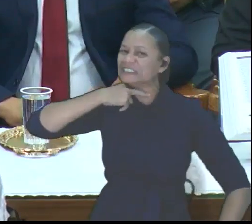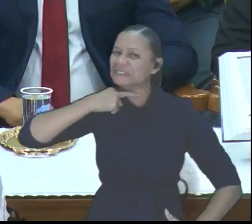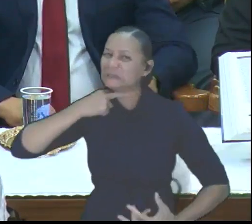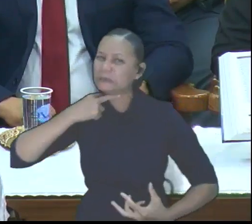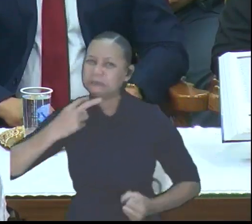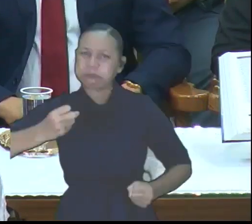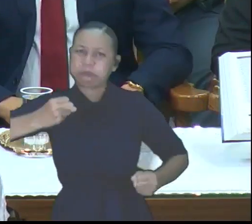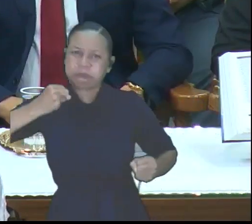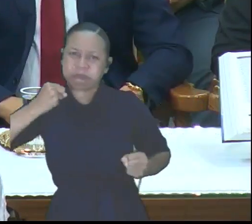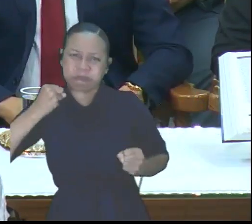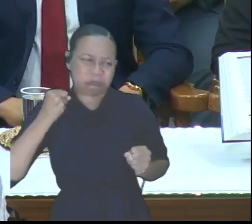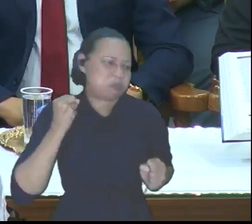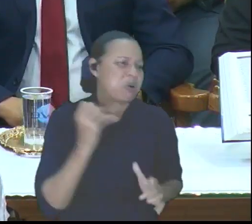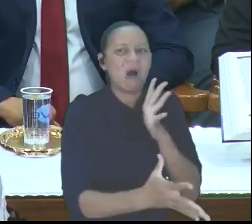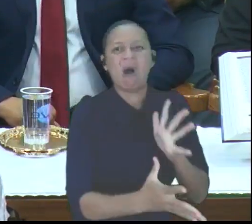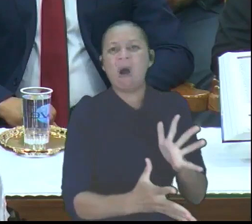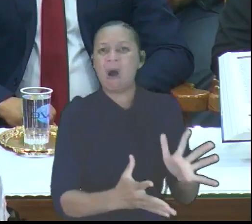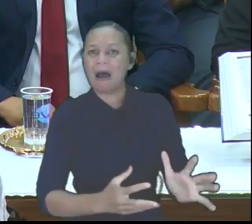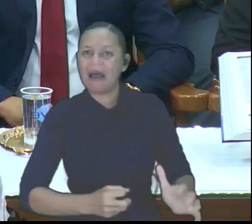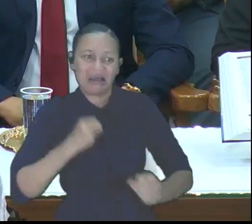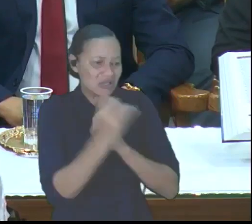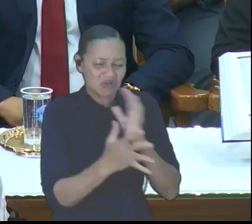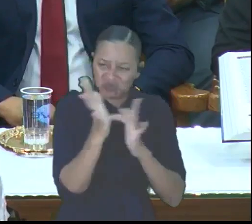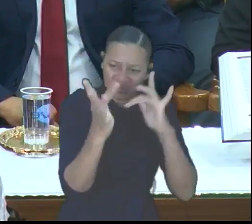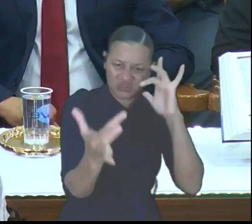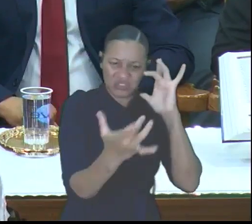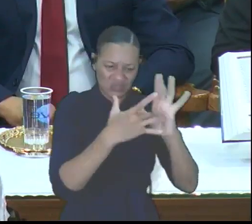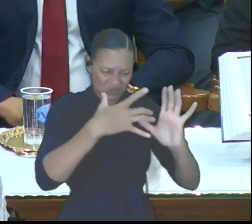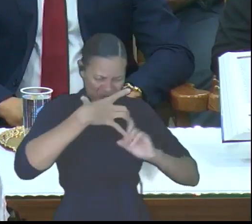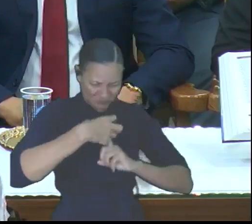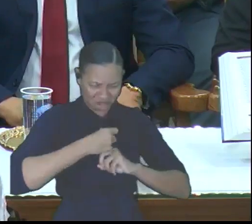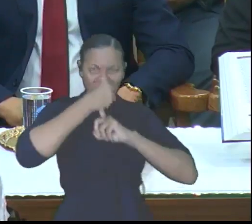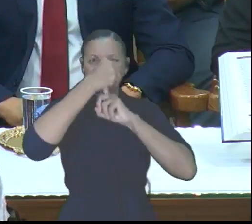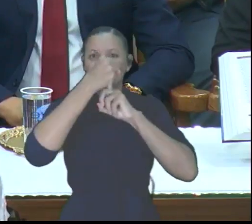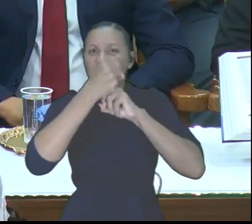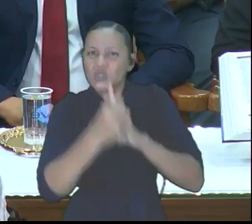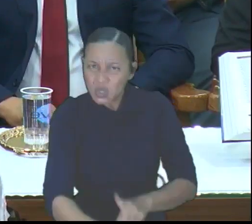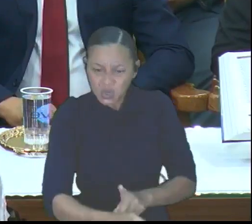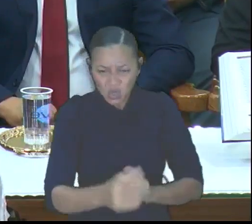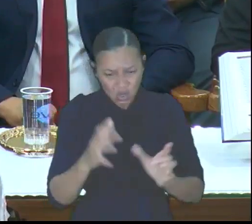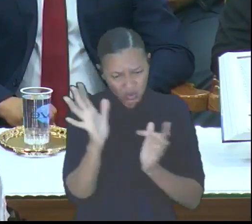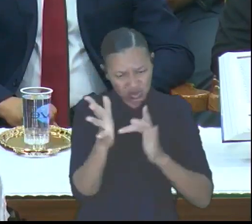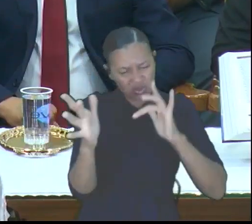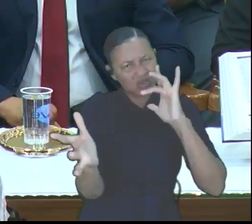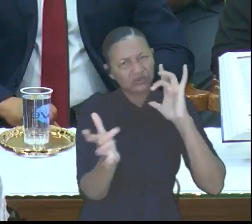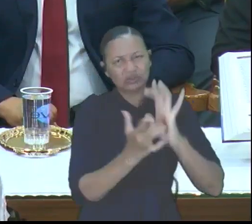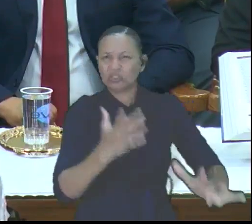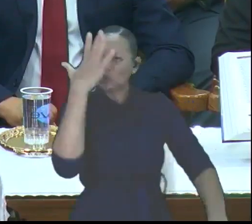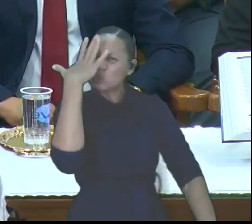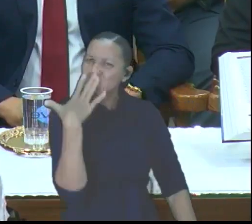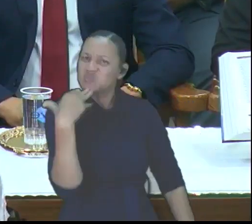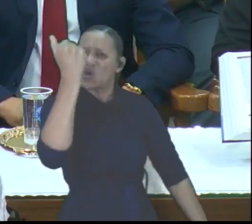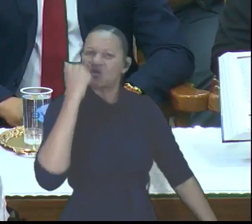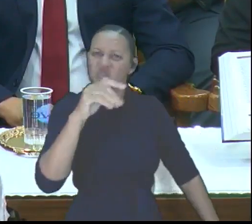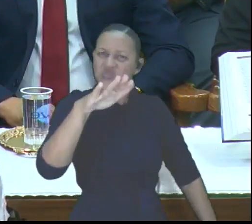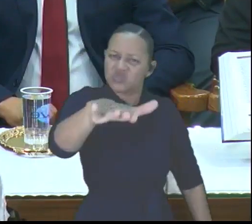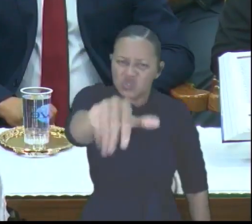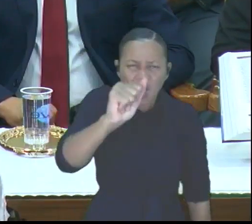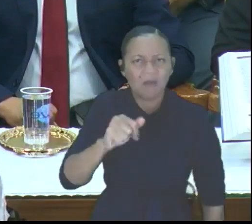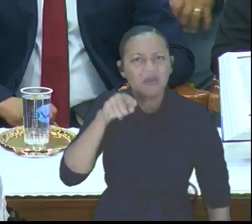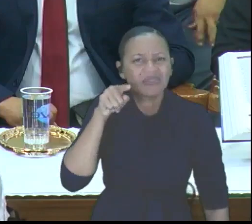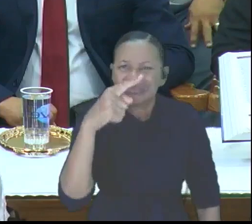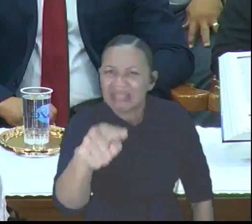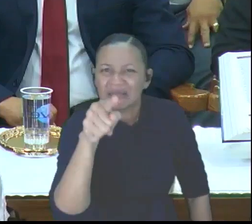de Jesus. O Jesus que nos trouxe hoje aqui. O Jesus que nos chamou a estar na sua